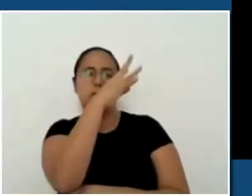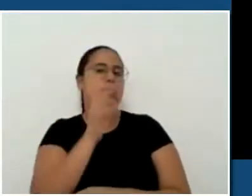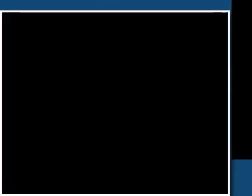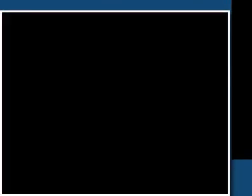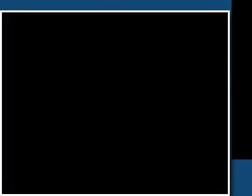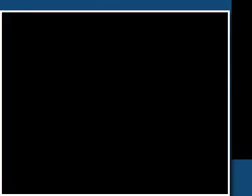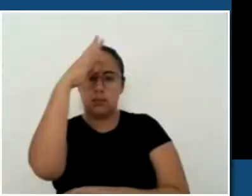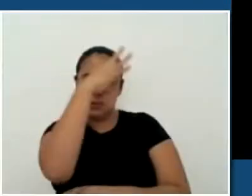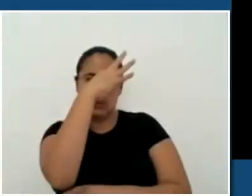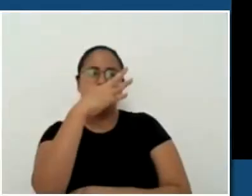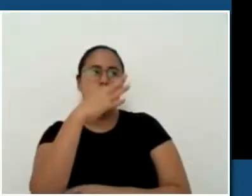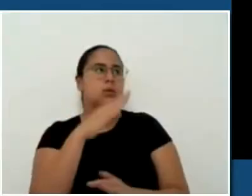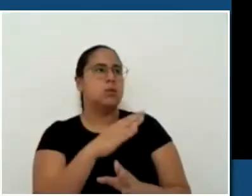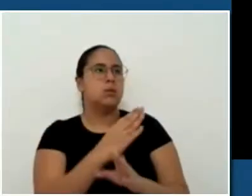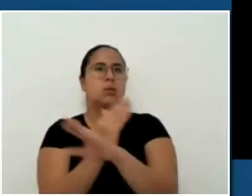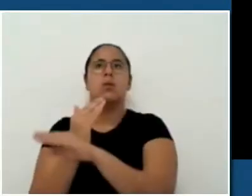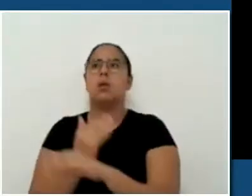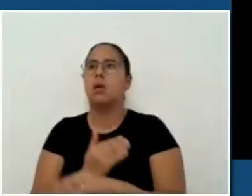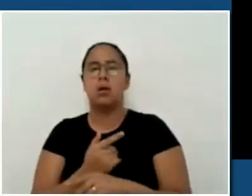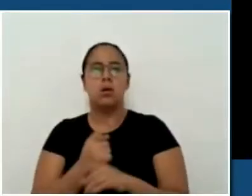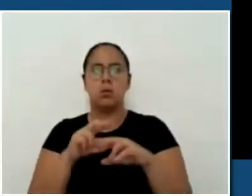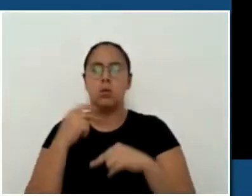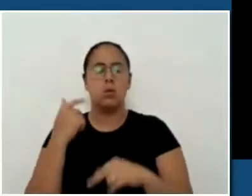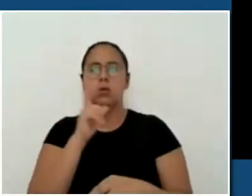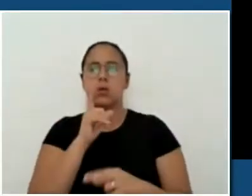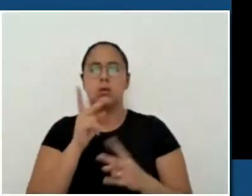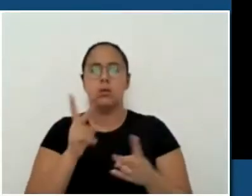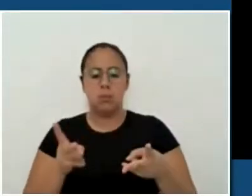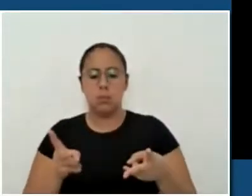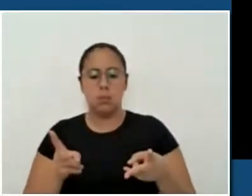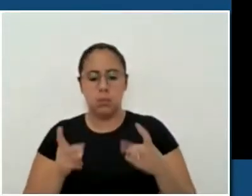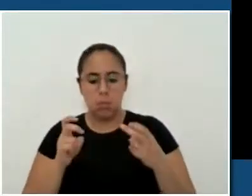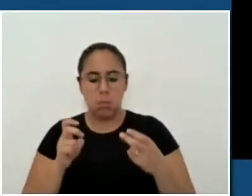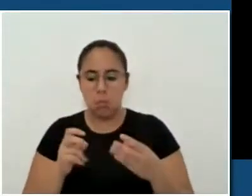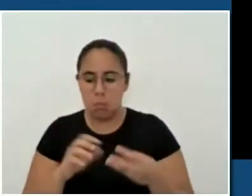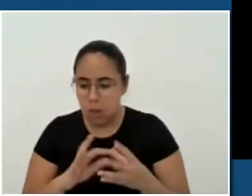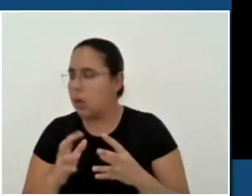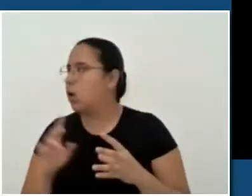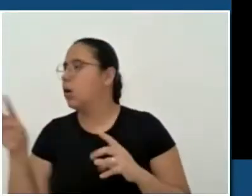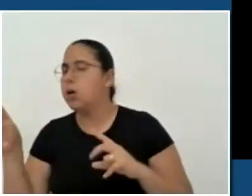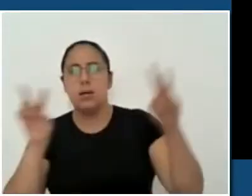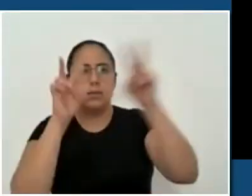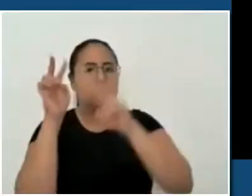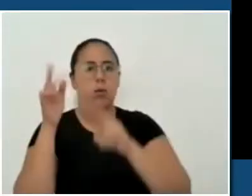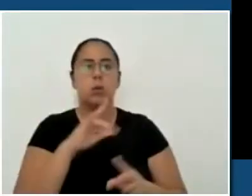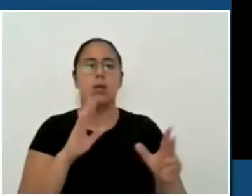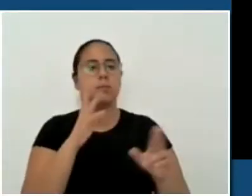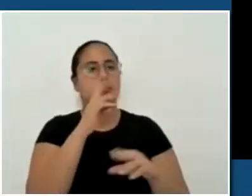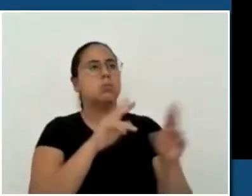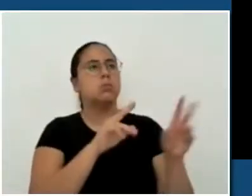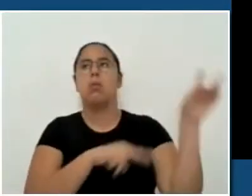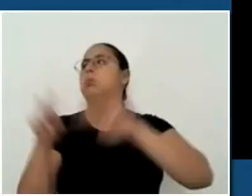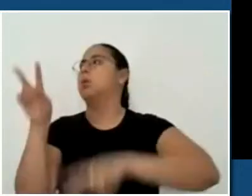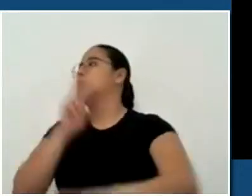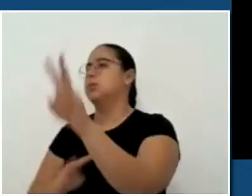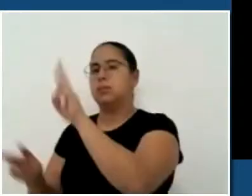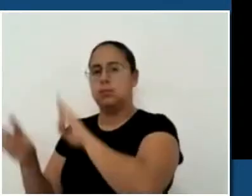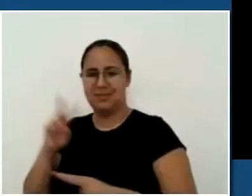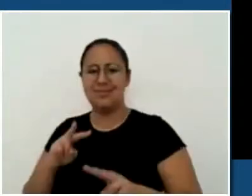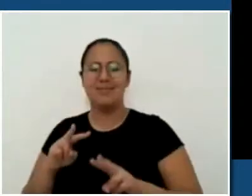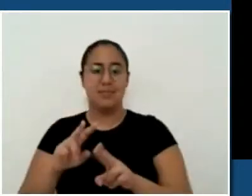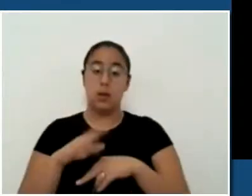o distrator. Então, tem um hiperfoco característico do TEA. Quando o indivíduo tem as duas coisas, ele pode ter essas